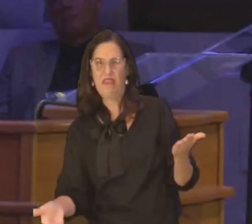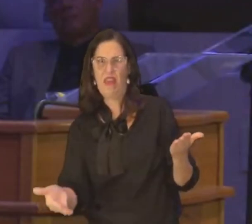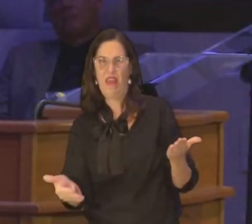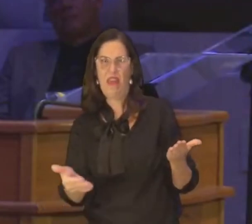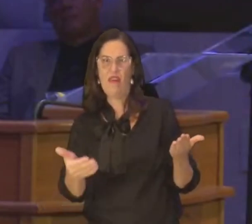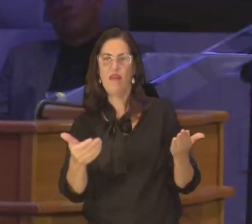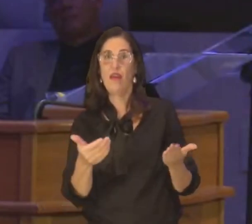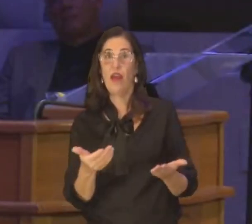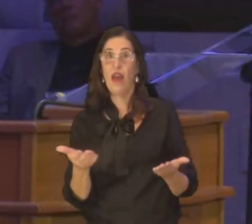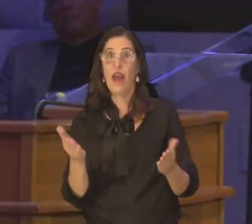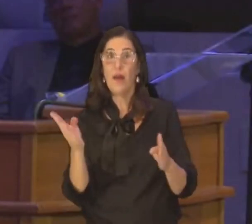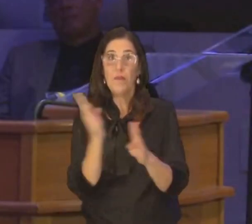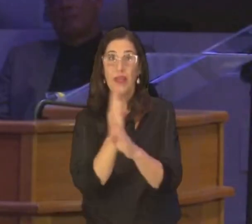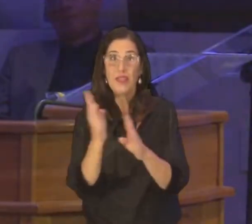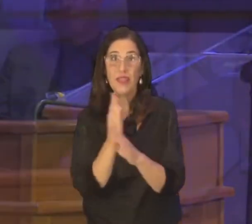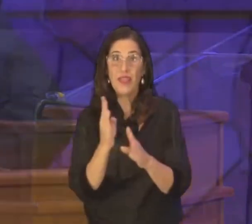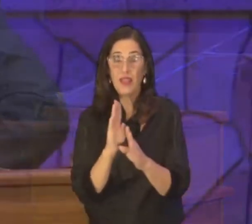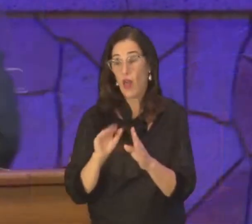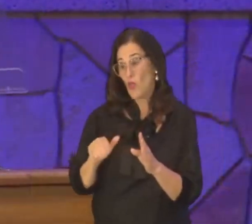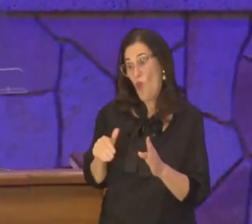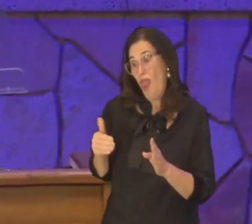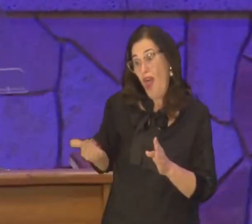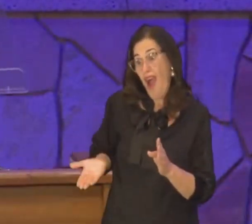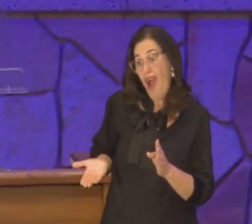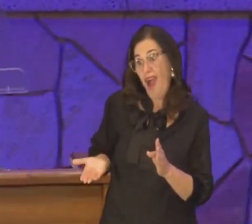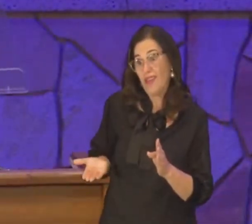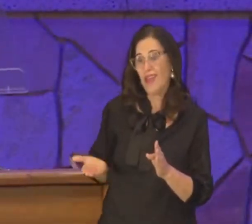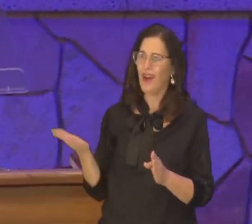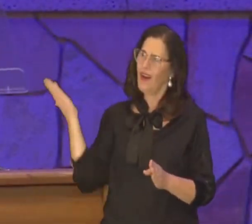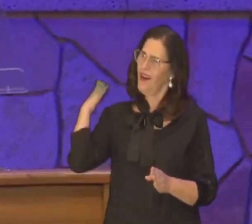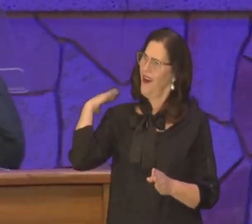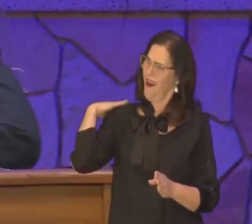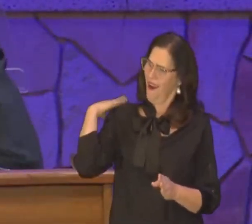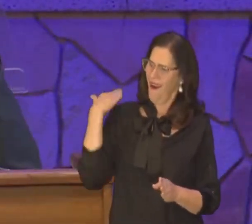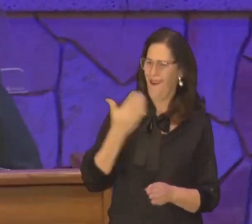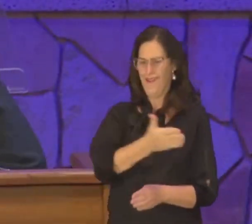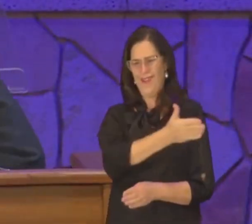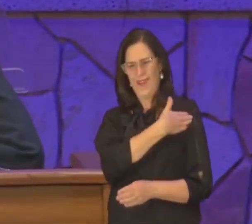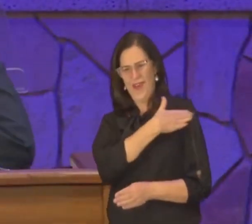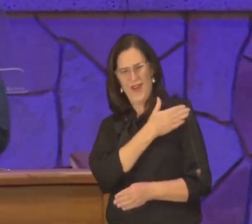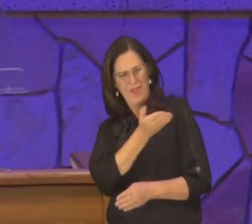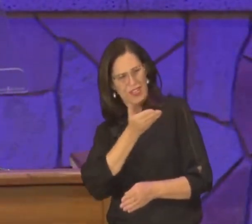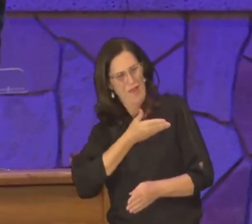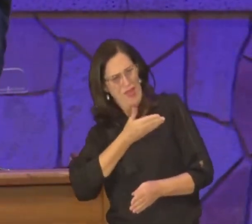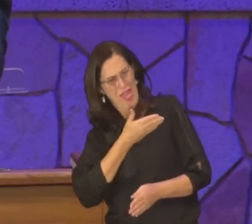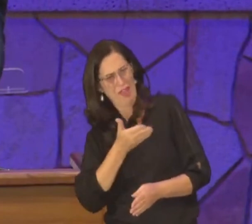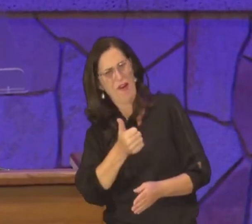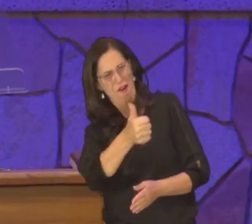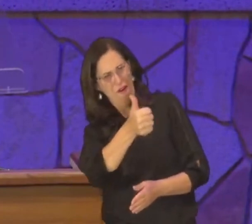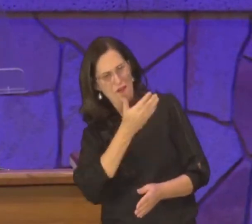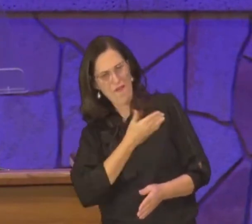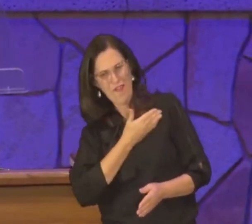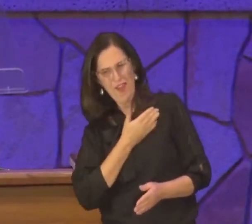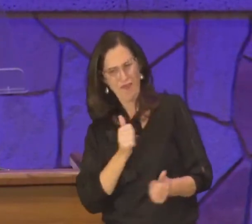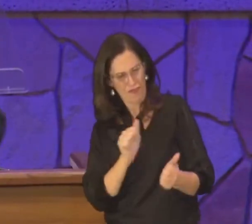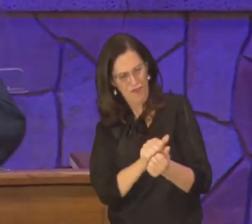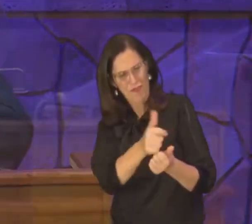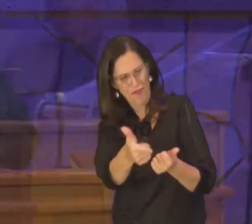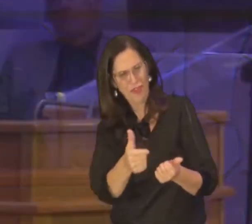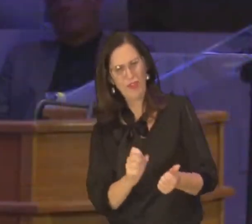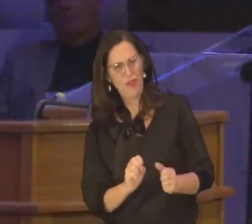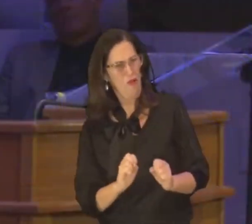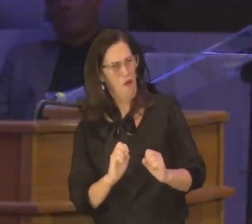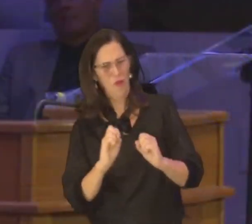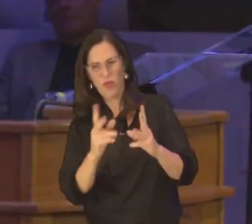Às vezes a perseguição está ao seu lado daquela pessoa que bate no seu ombro, dizendo que você é meu amigo e eu estou com você para o que der e